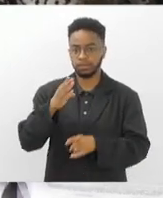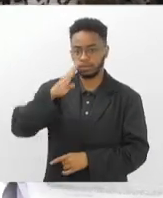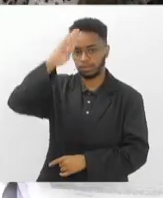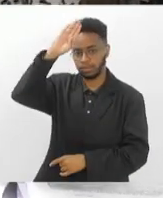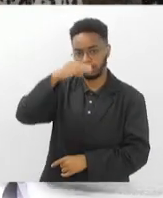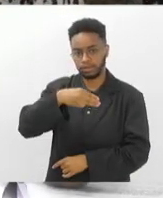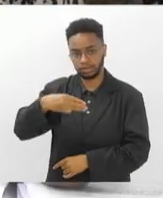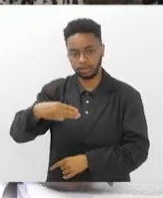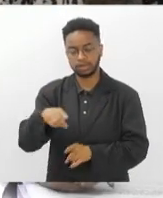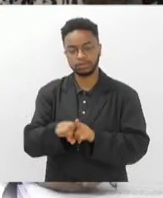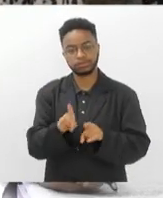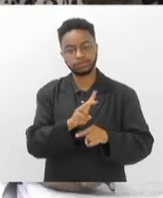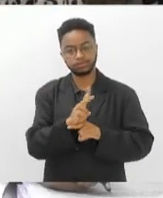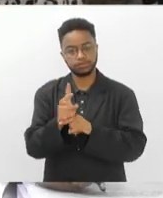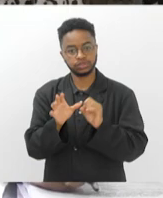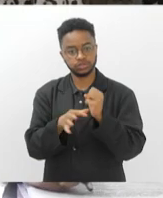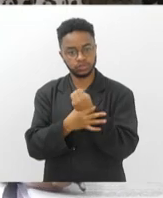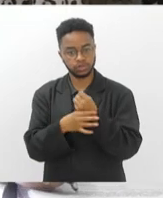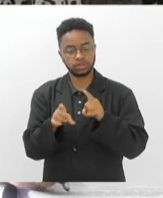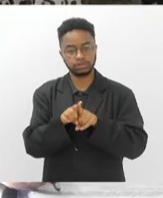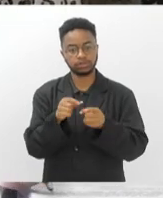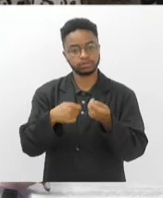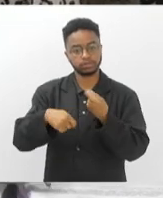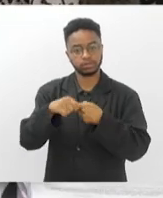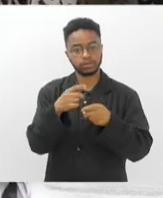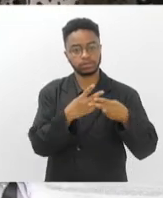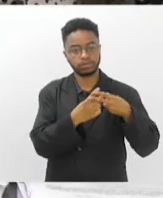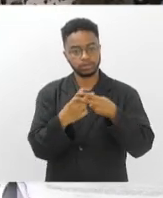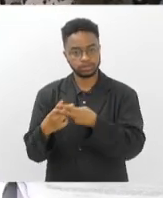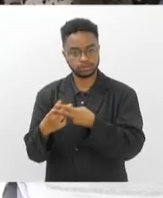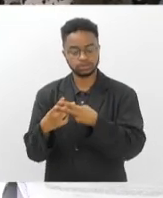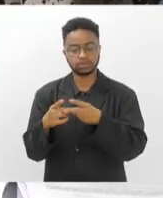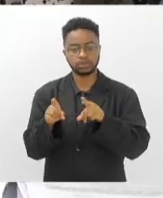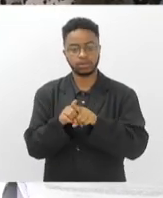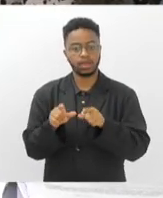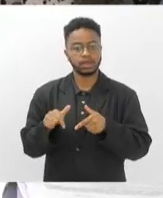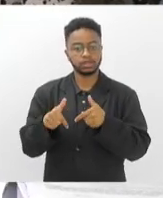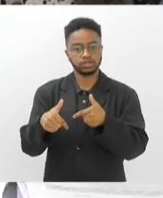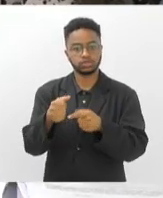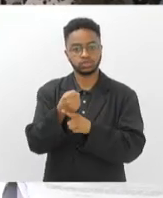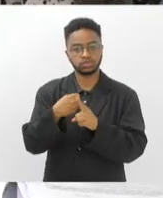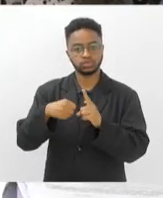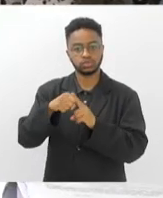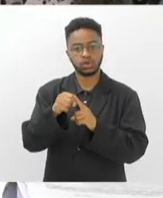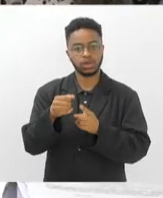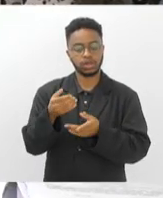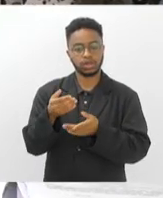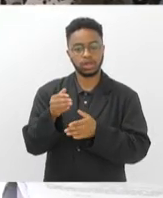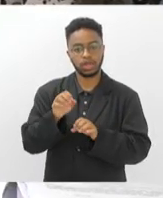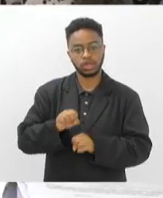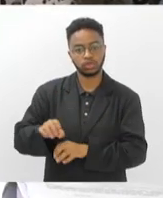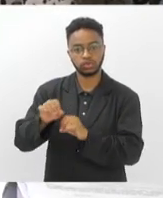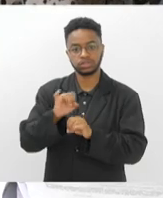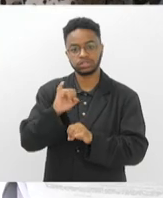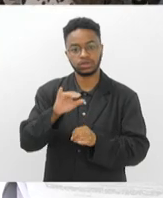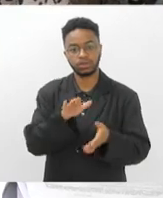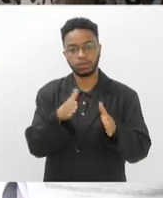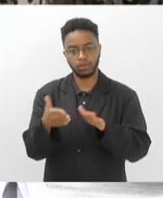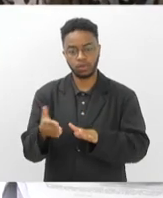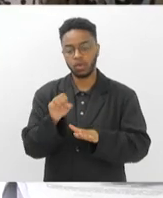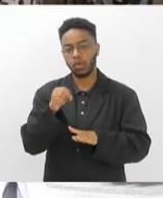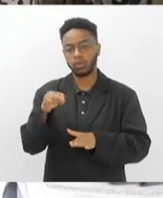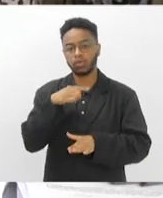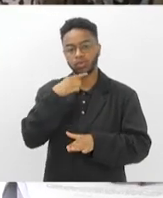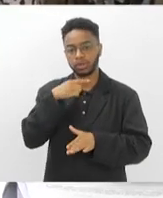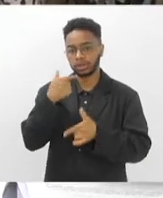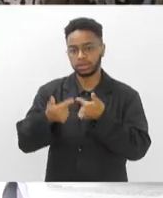inspetores de segurança e administração penitenciária e agentes socioeducativos mortos ou incapacitados em razão do serviço e